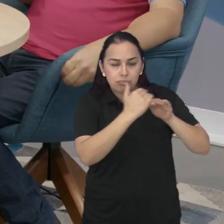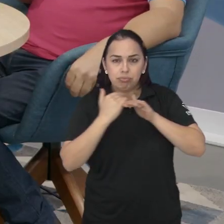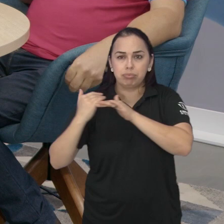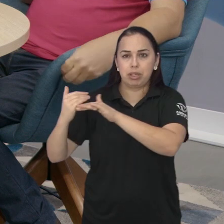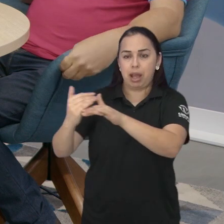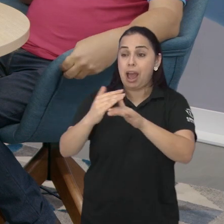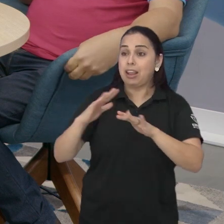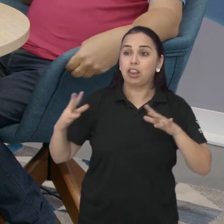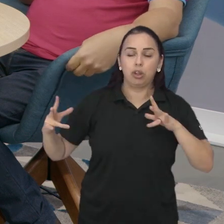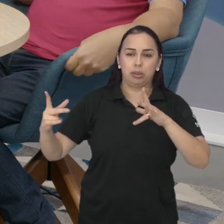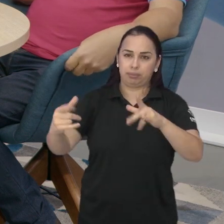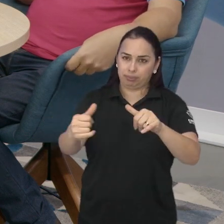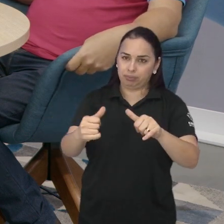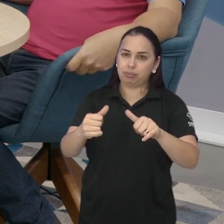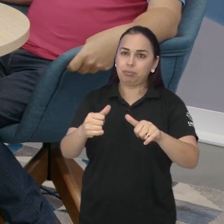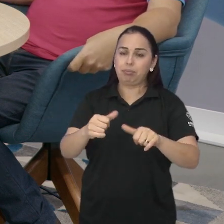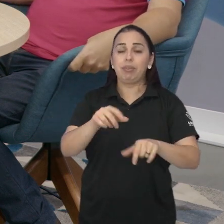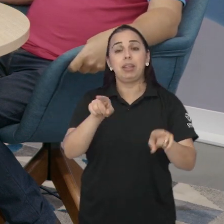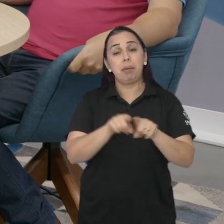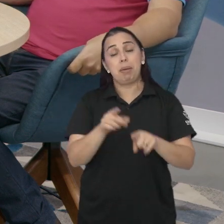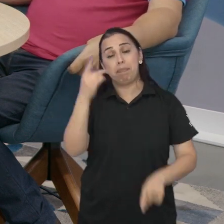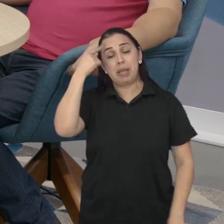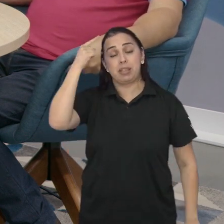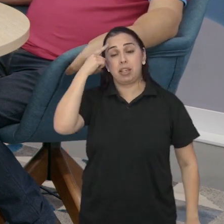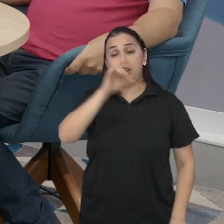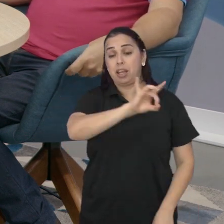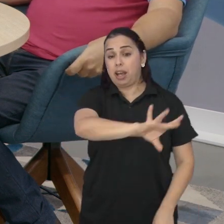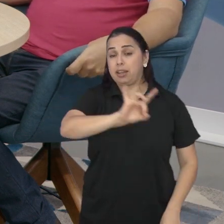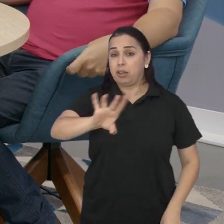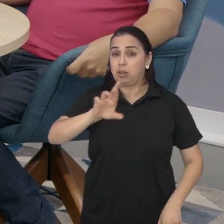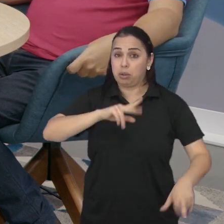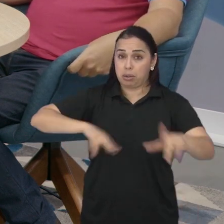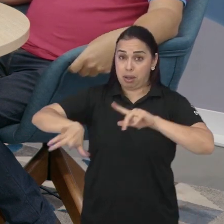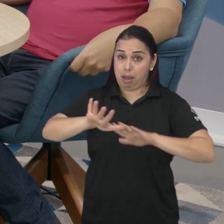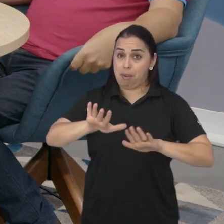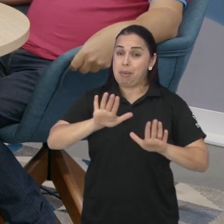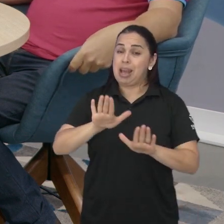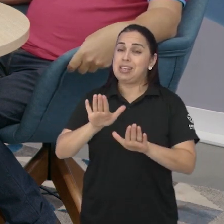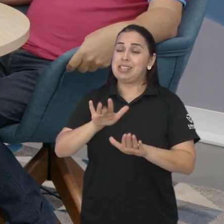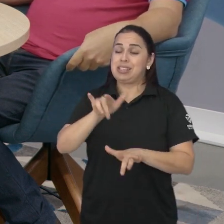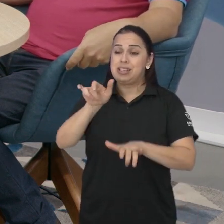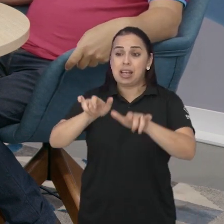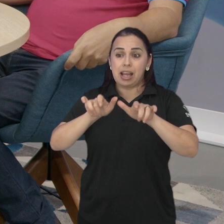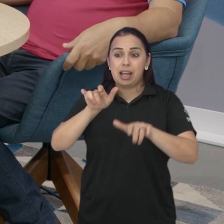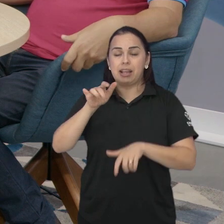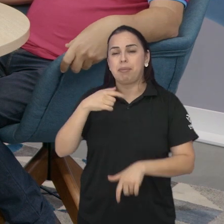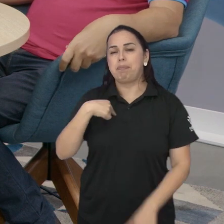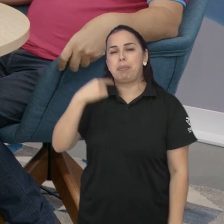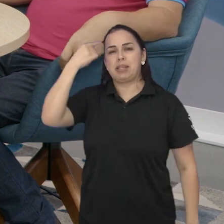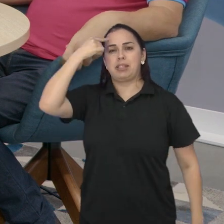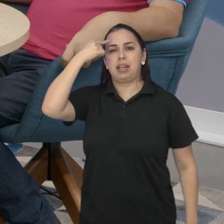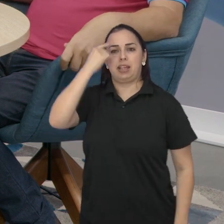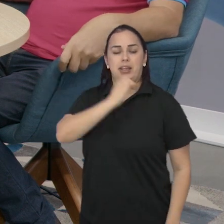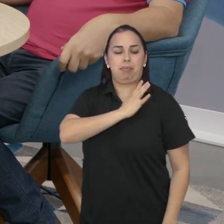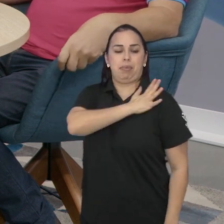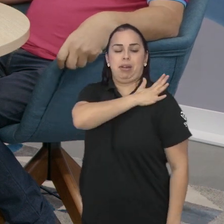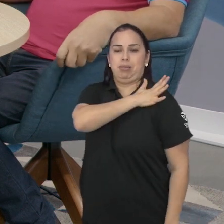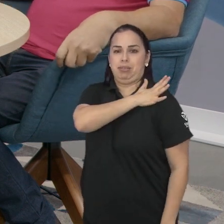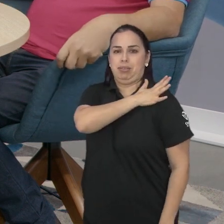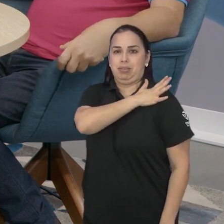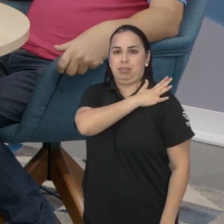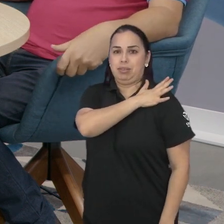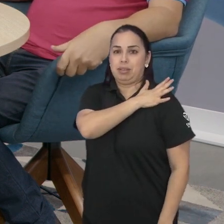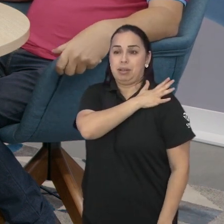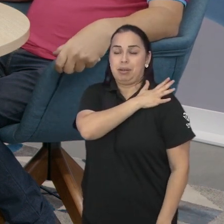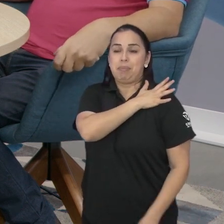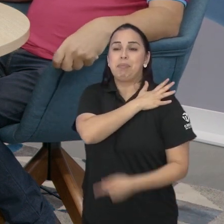comunidade e a singularidade de cada pessoa. E o preconceito que existe sobre a população de rua foi criado pelos